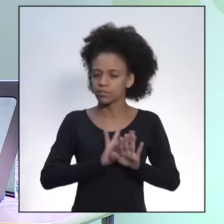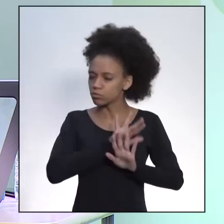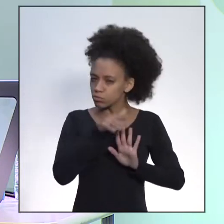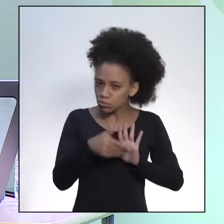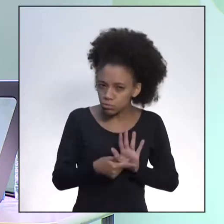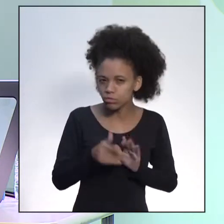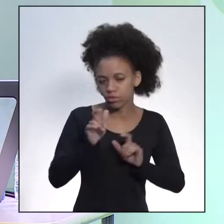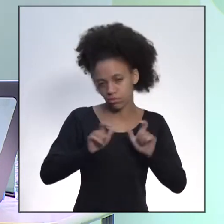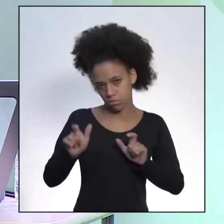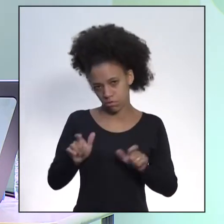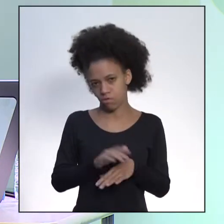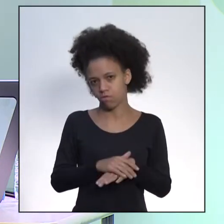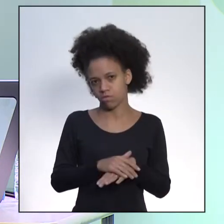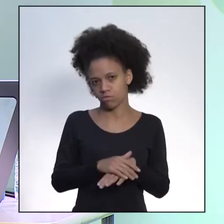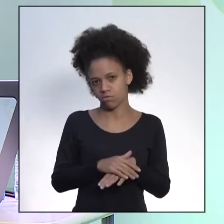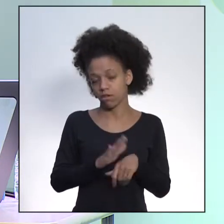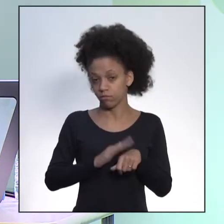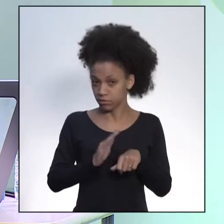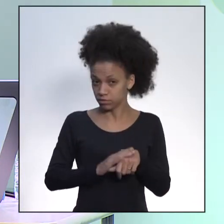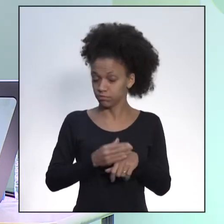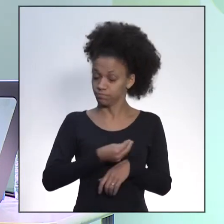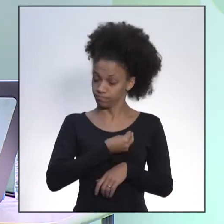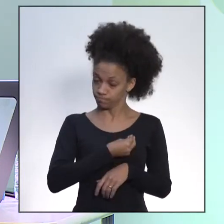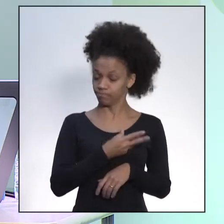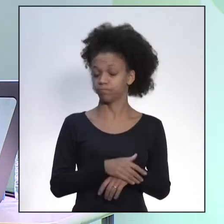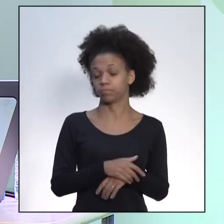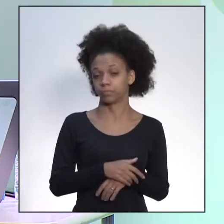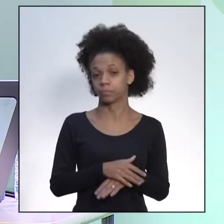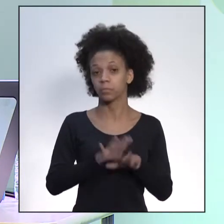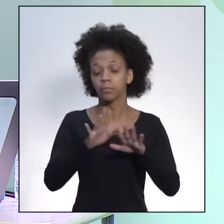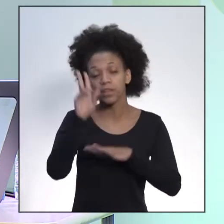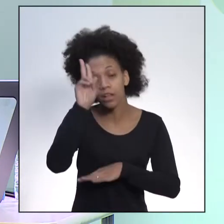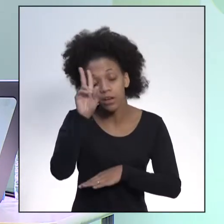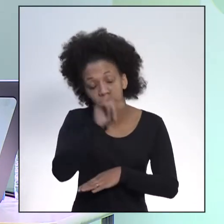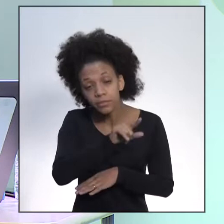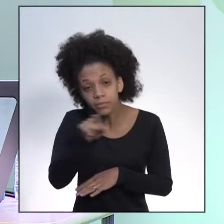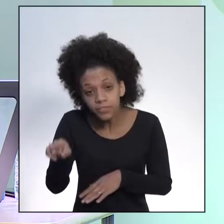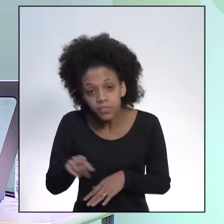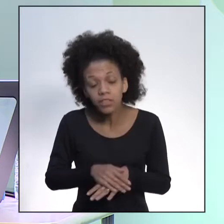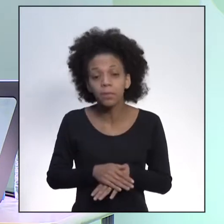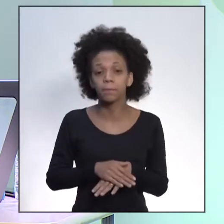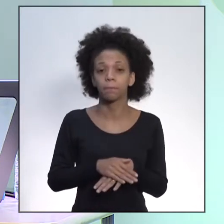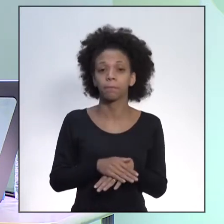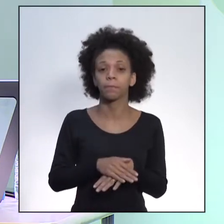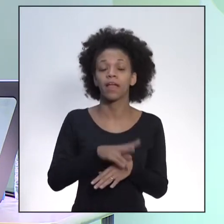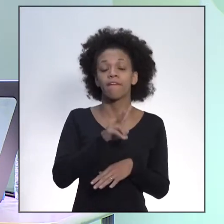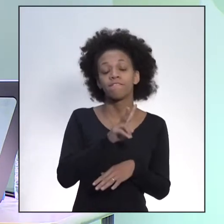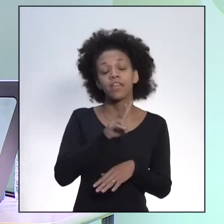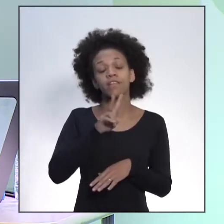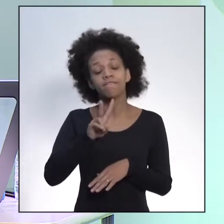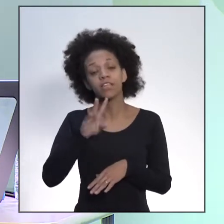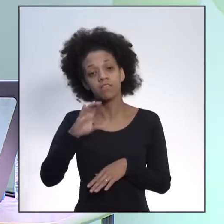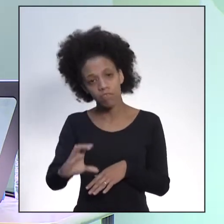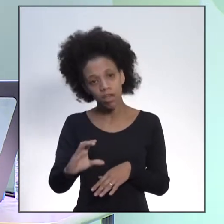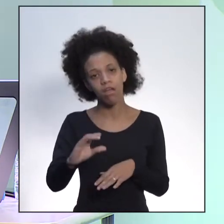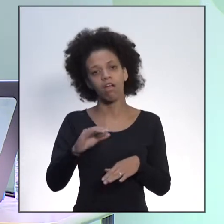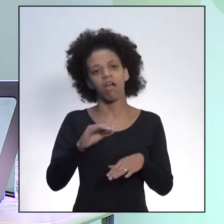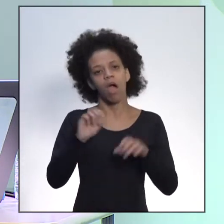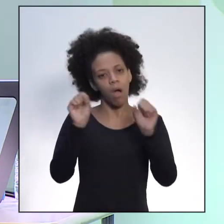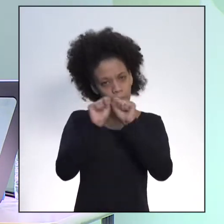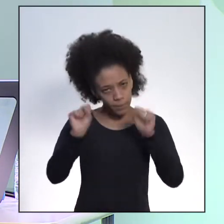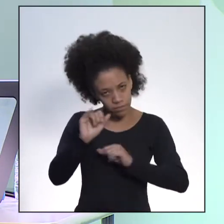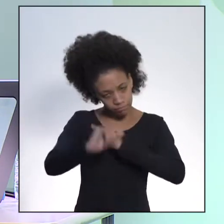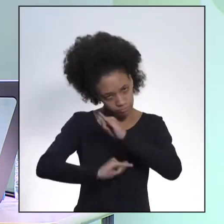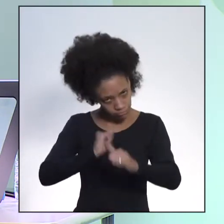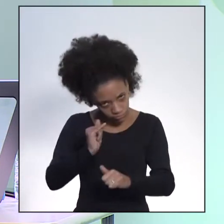pessoas estão e estamos vivendo. Lembrando para vocês que nos assistem que a VVC é uma plataforma